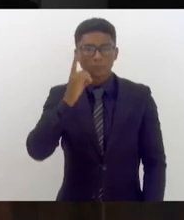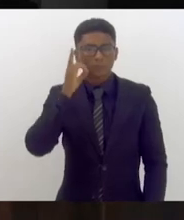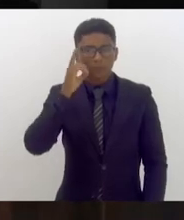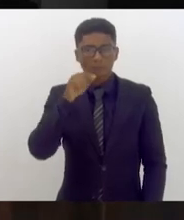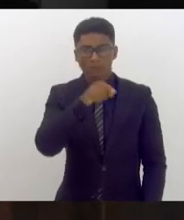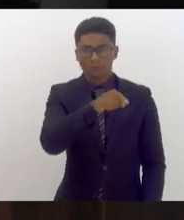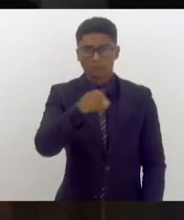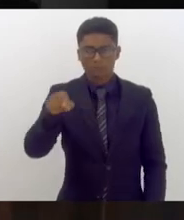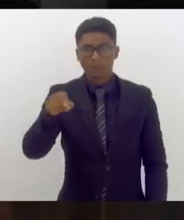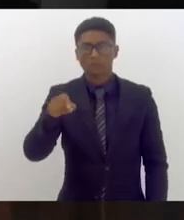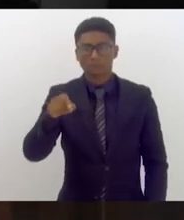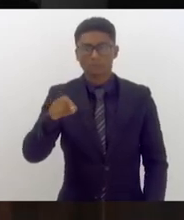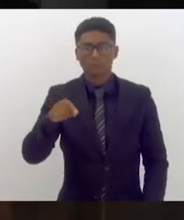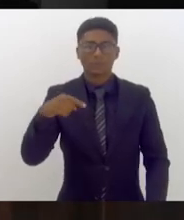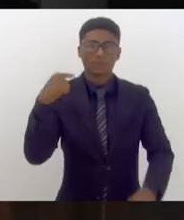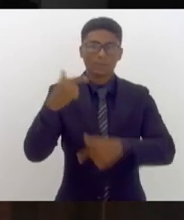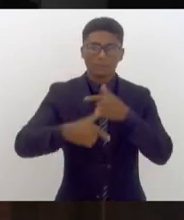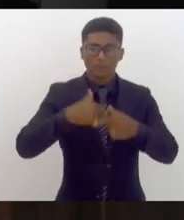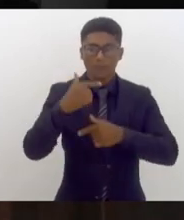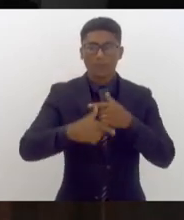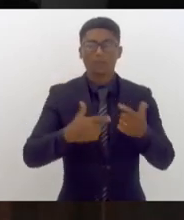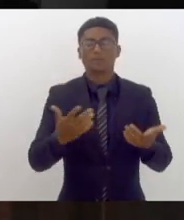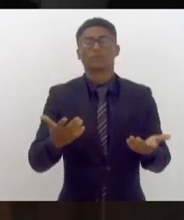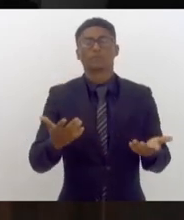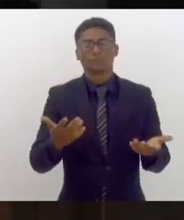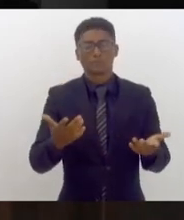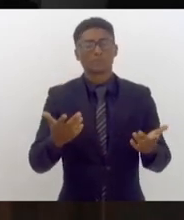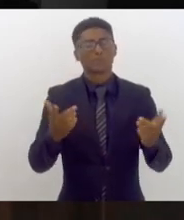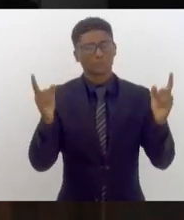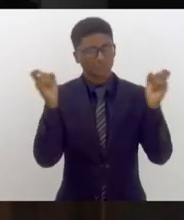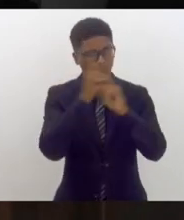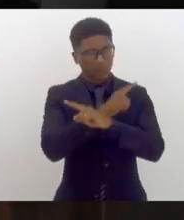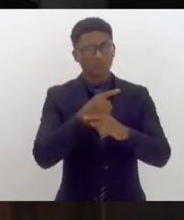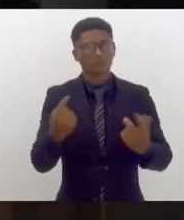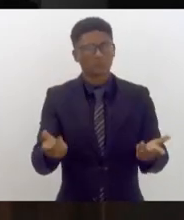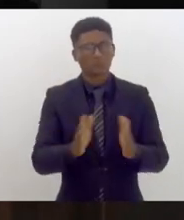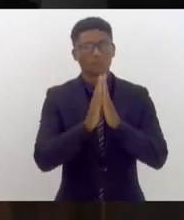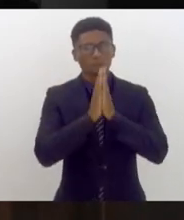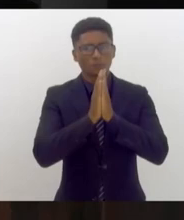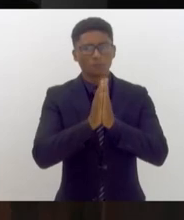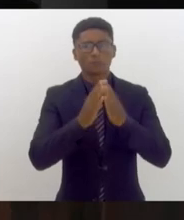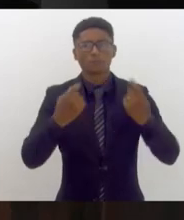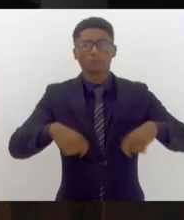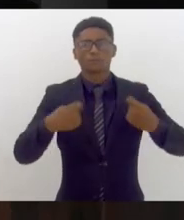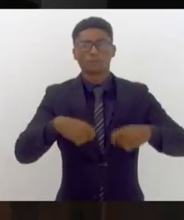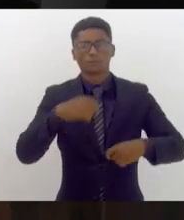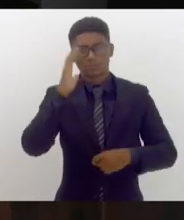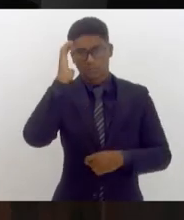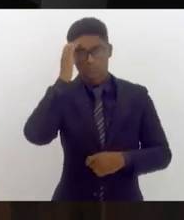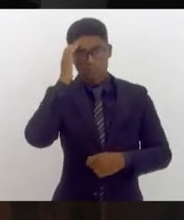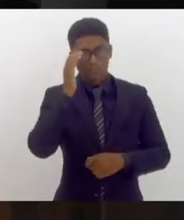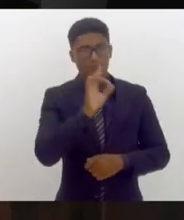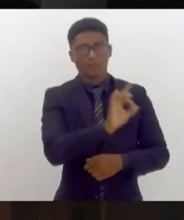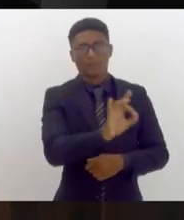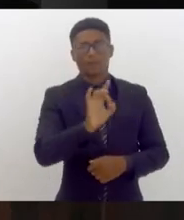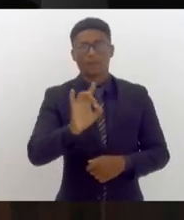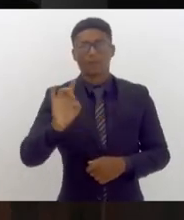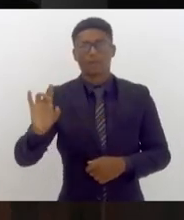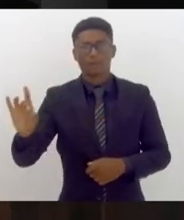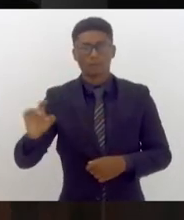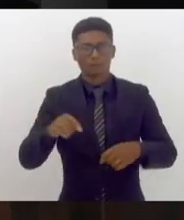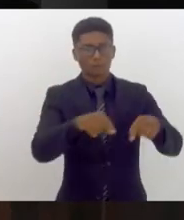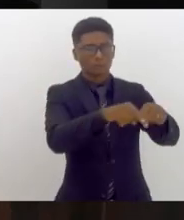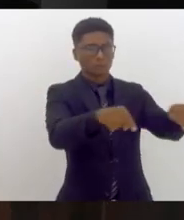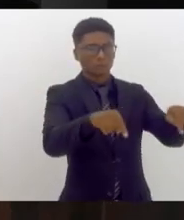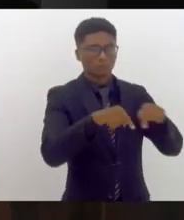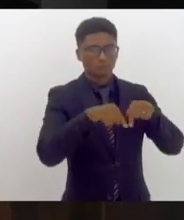dever constitucional aqui de trabalhar, então, por favor, a compreensão tem que começar o exemplo de cada gabinete, né, da